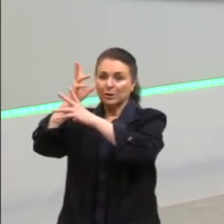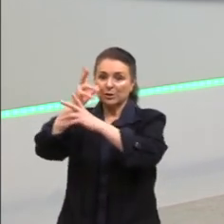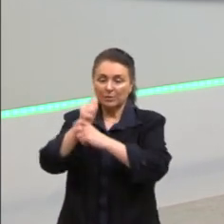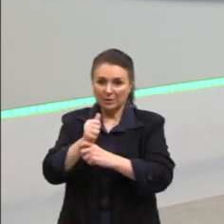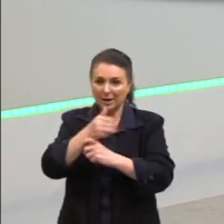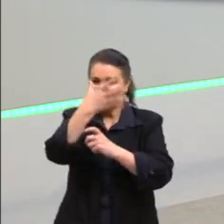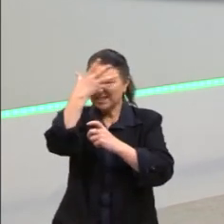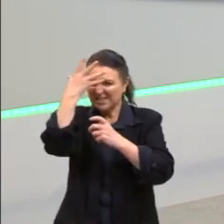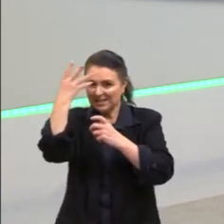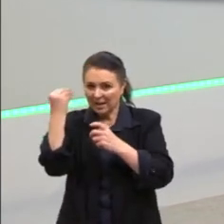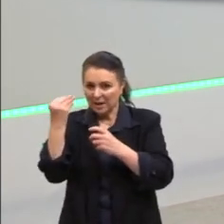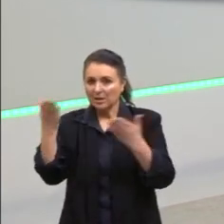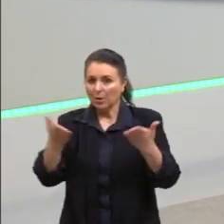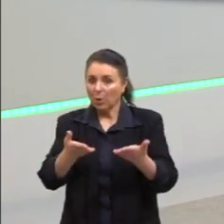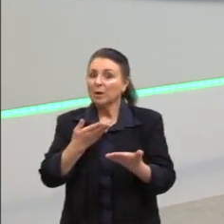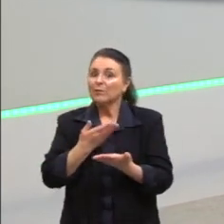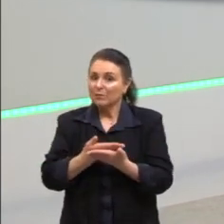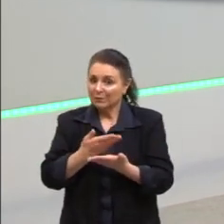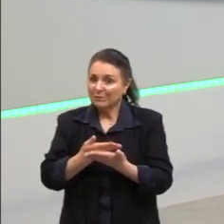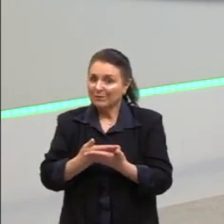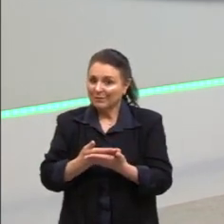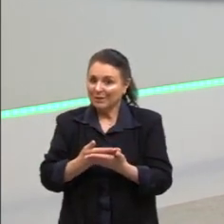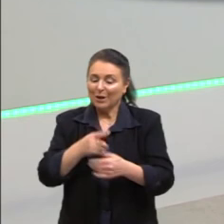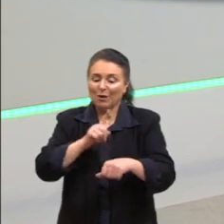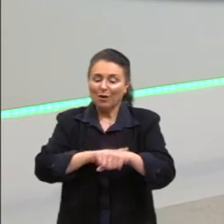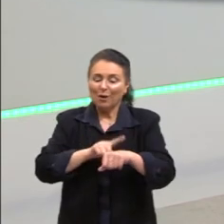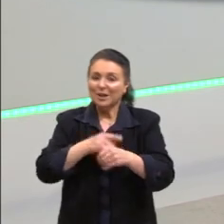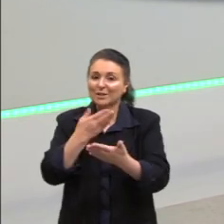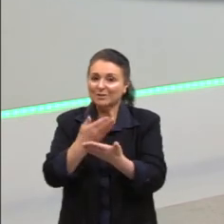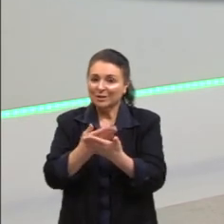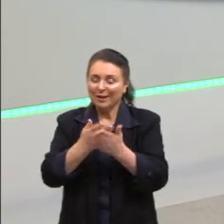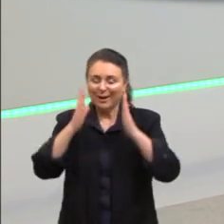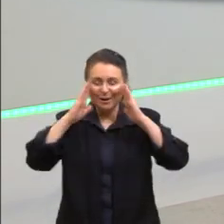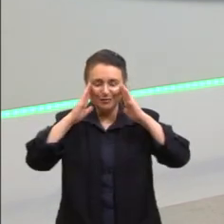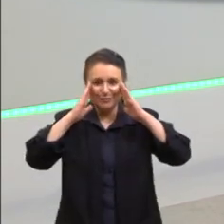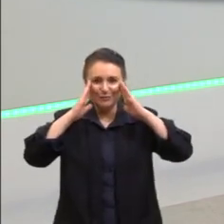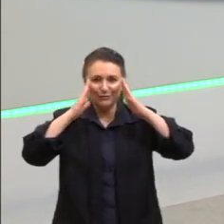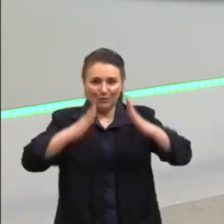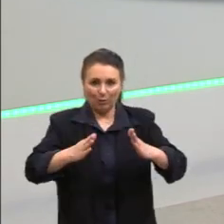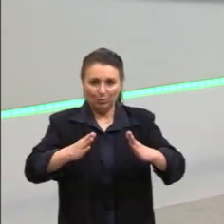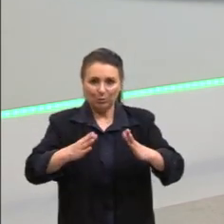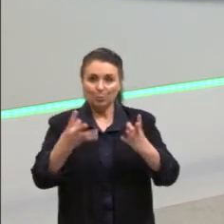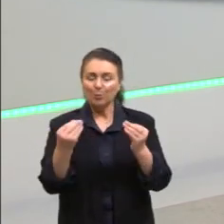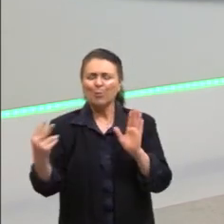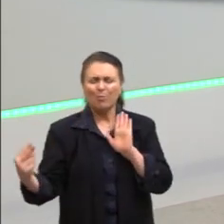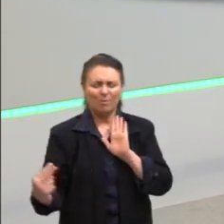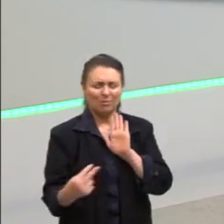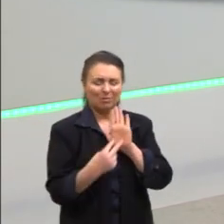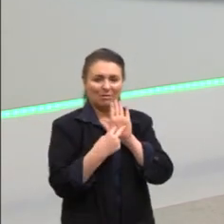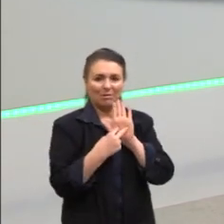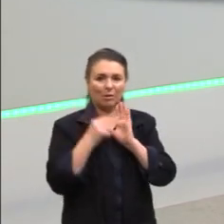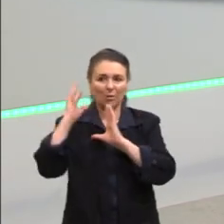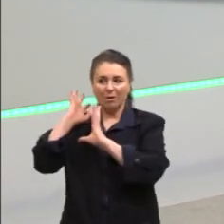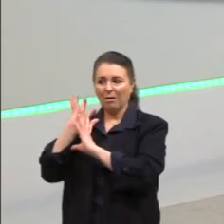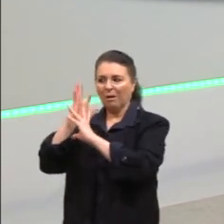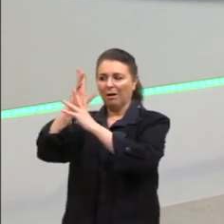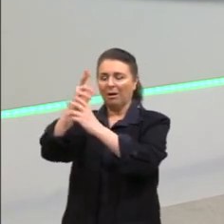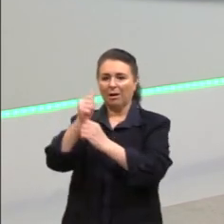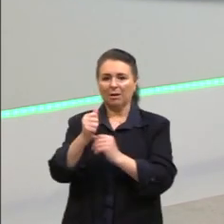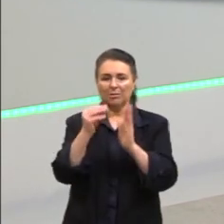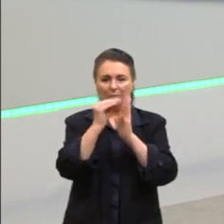tem outras coisas. A hora de estudar é hora de foco, é hora de prestar atenção e retomar o